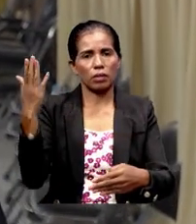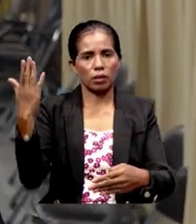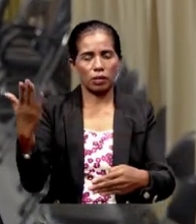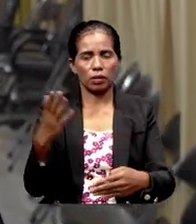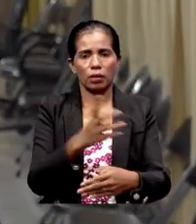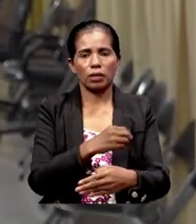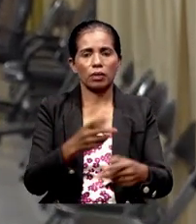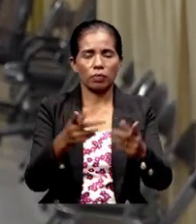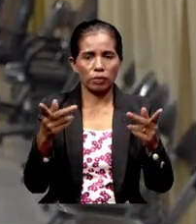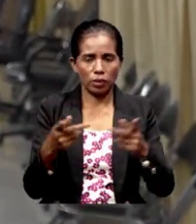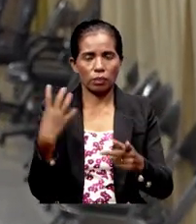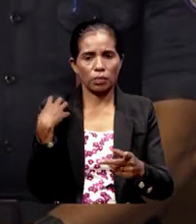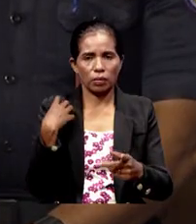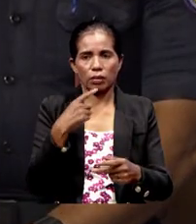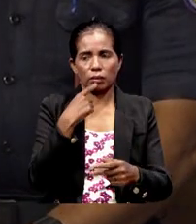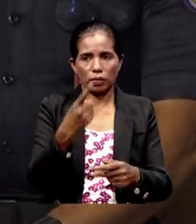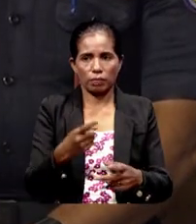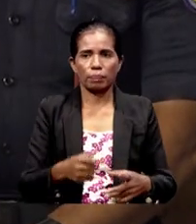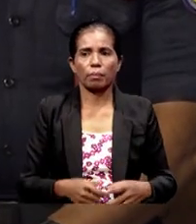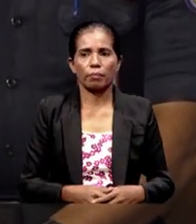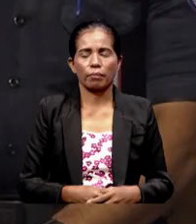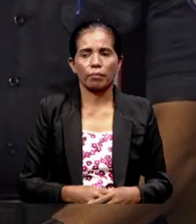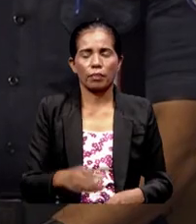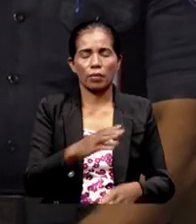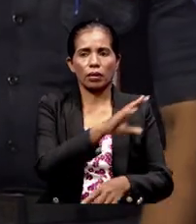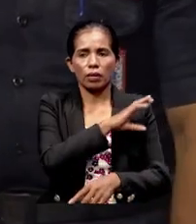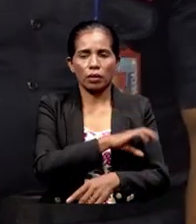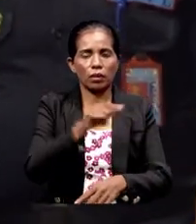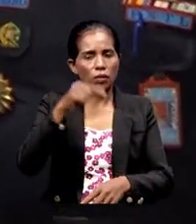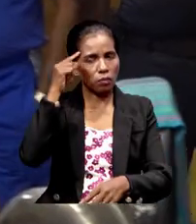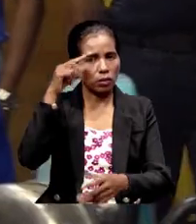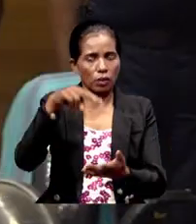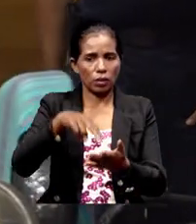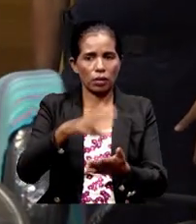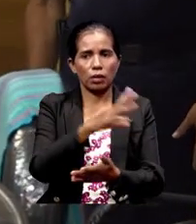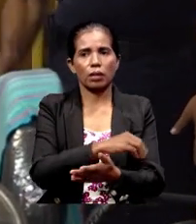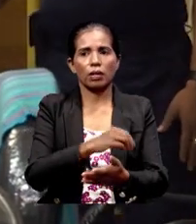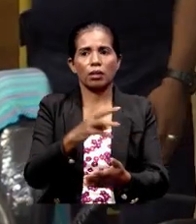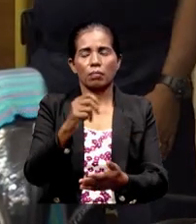sira nene bema ka oin hatemi. Posto segurança nebe governo hari ona iha fronteira